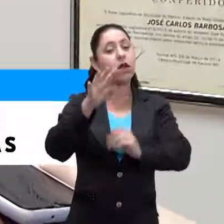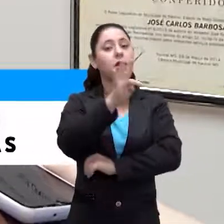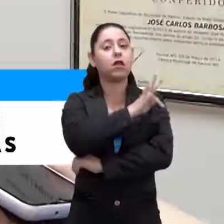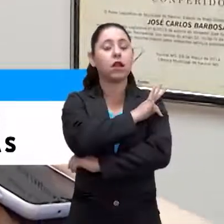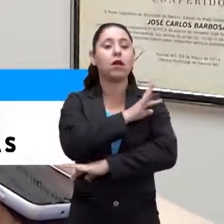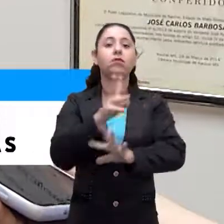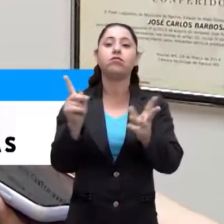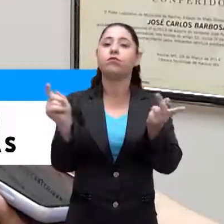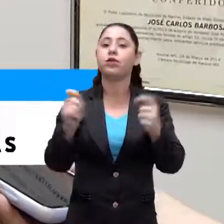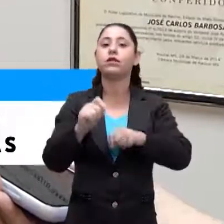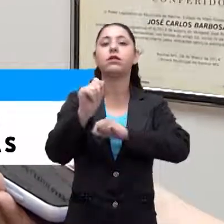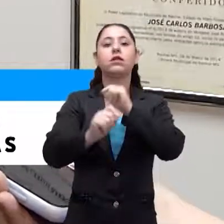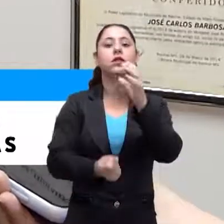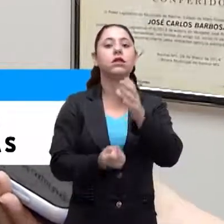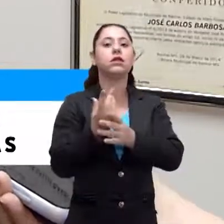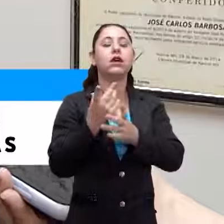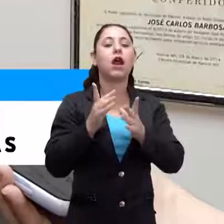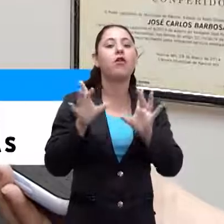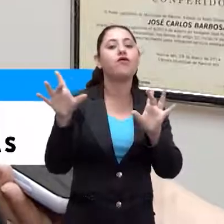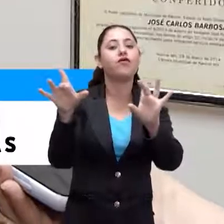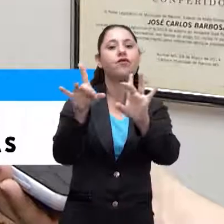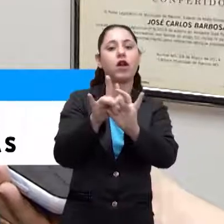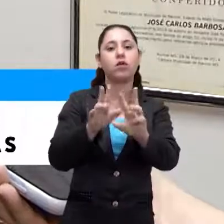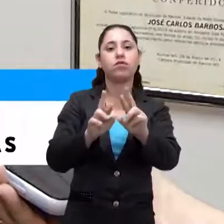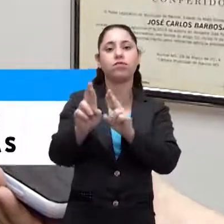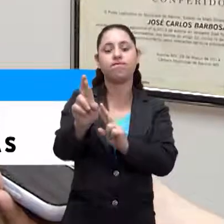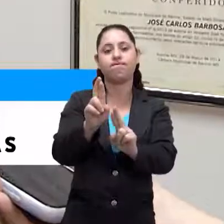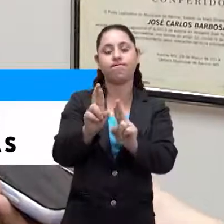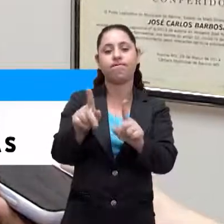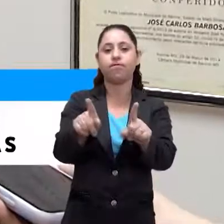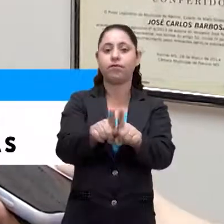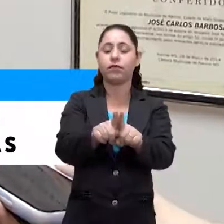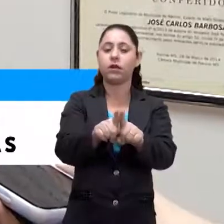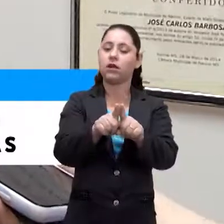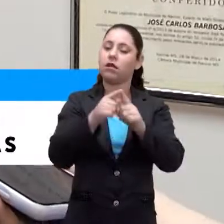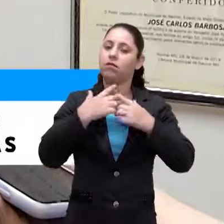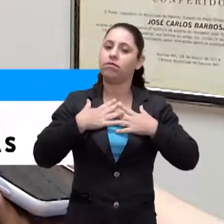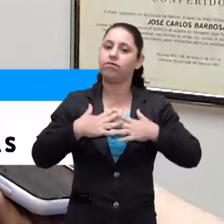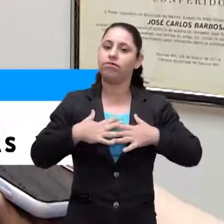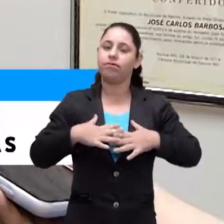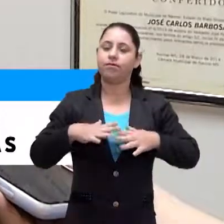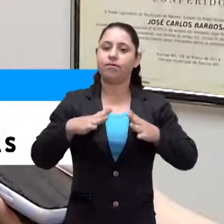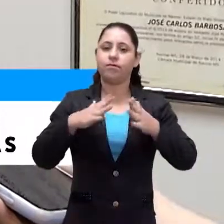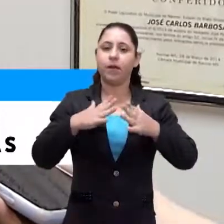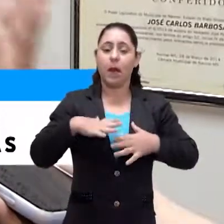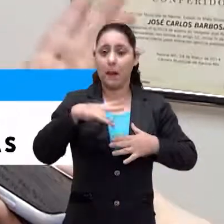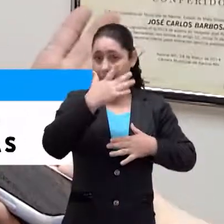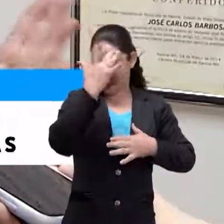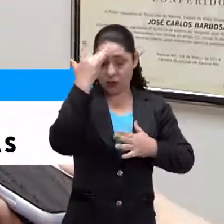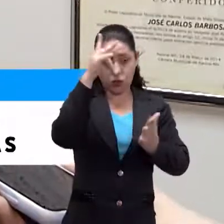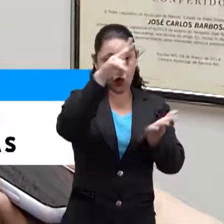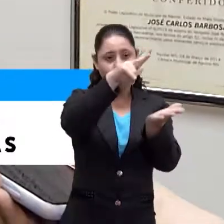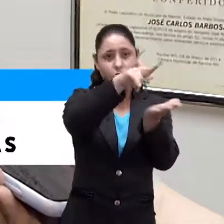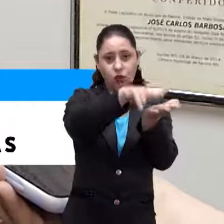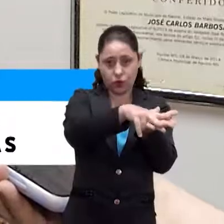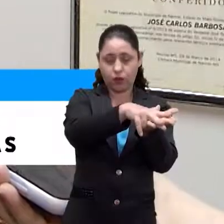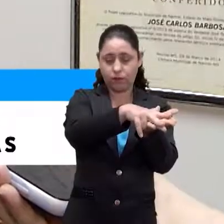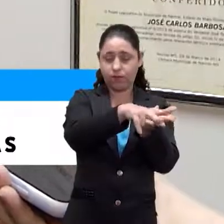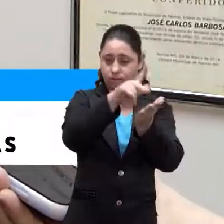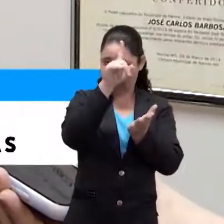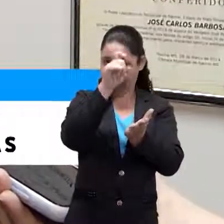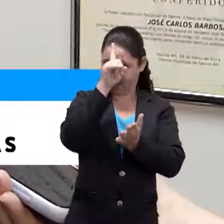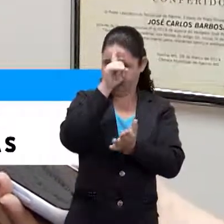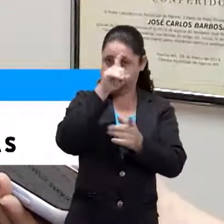com profissionais técnicos qualificados, para criar vínculo, relacionamento, né, de tranquilidade, tanto para o paciente